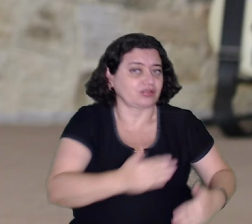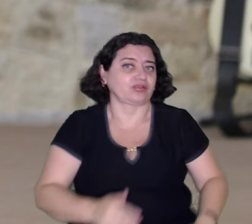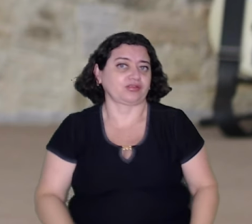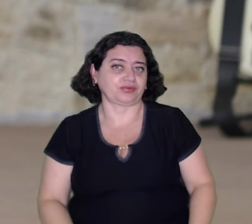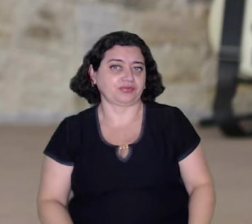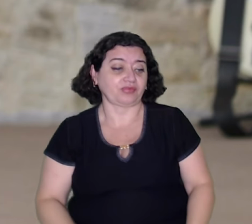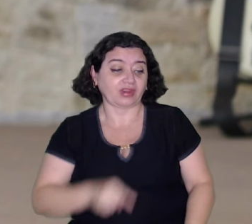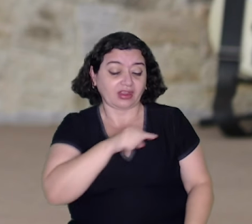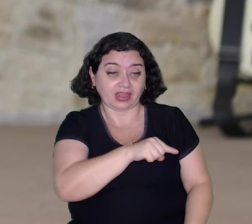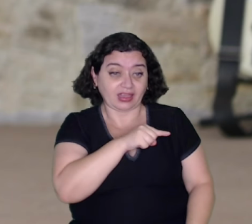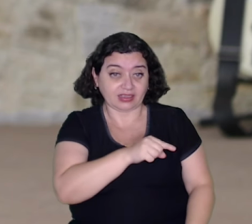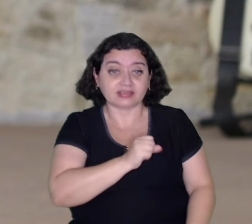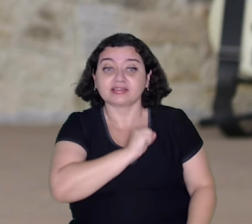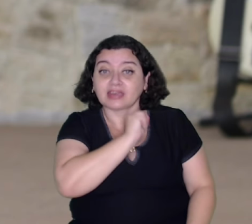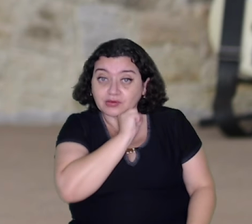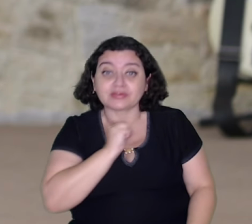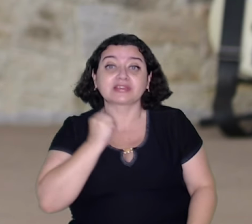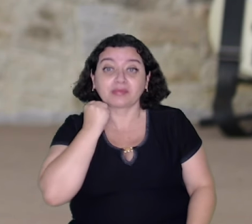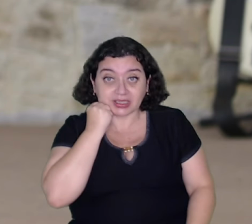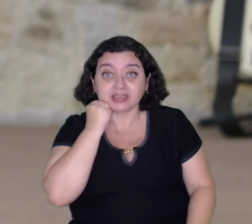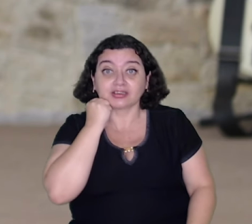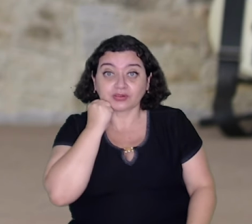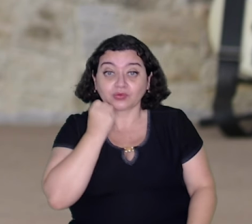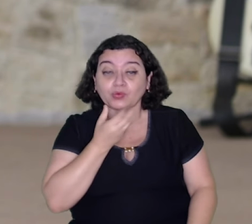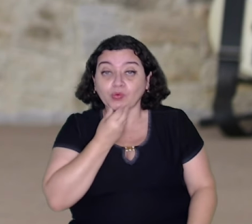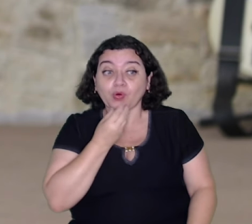E esse era um samaritano.